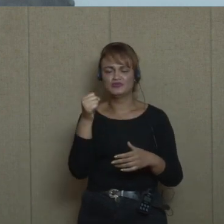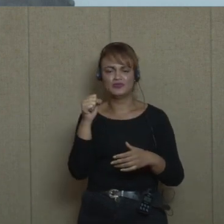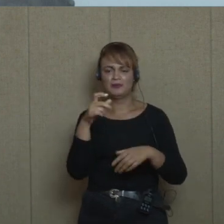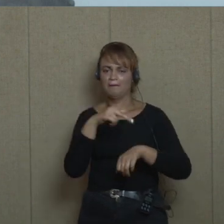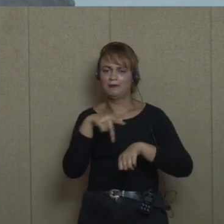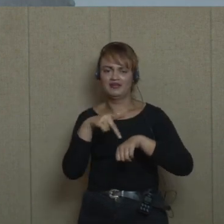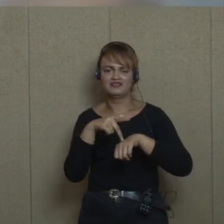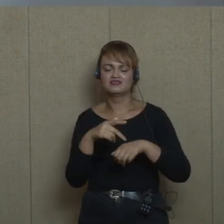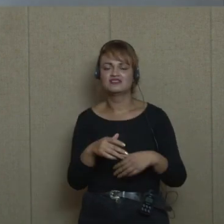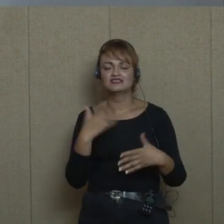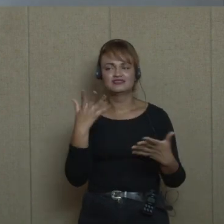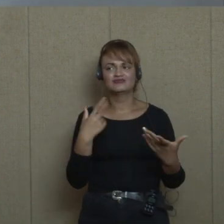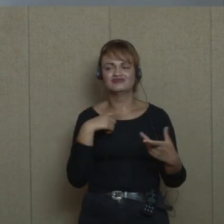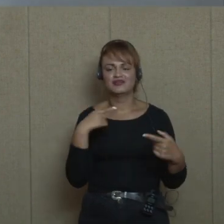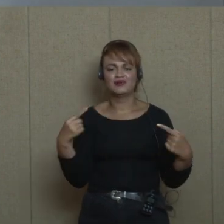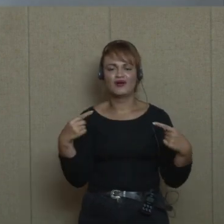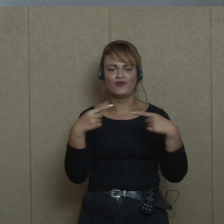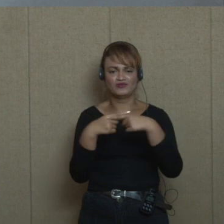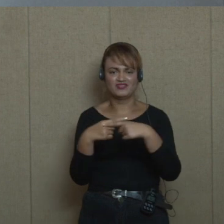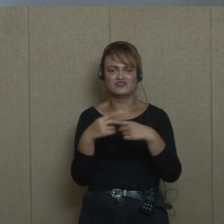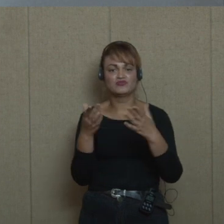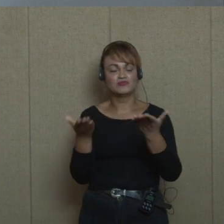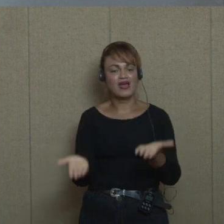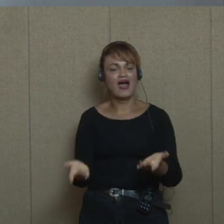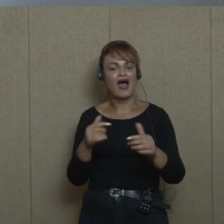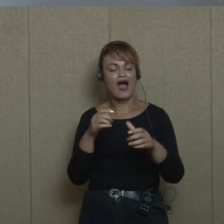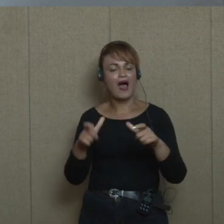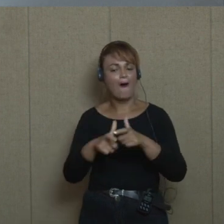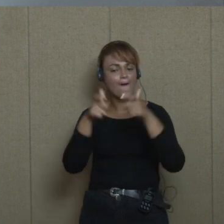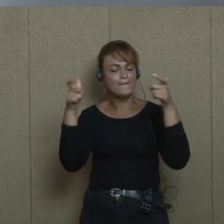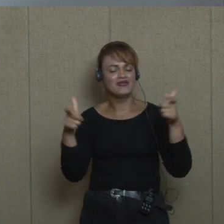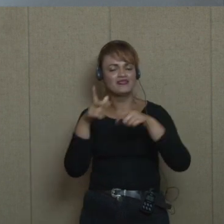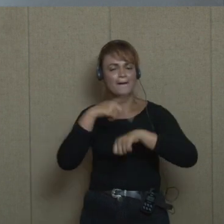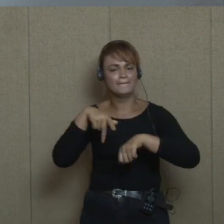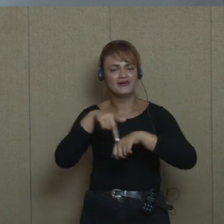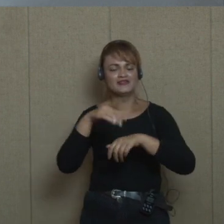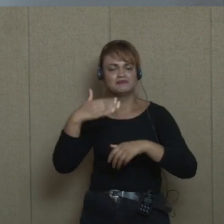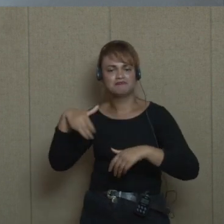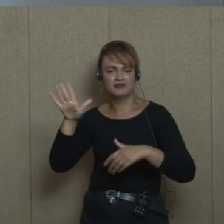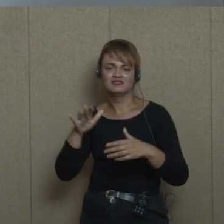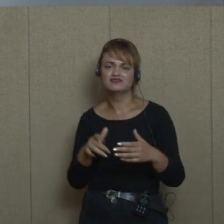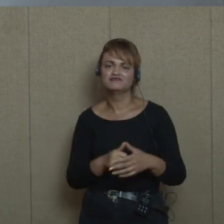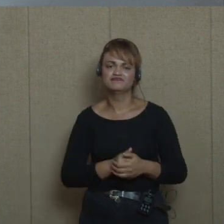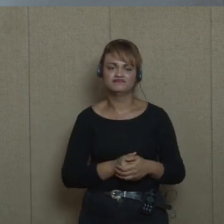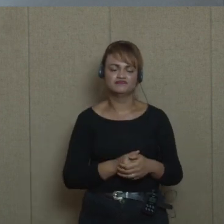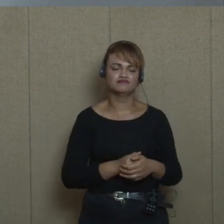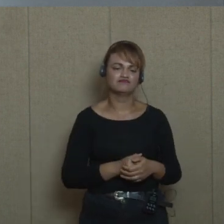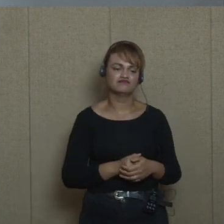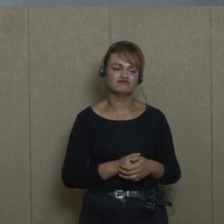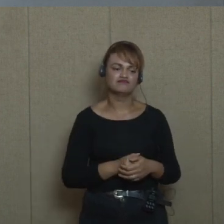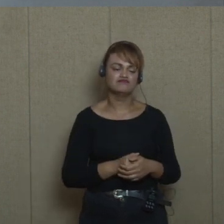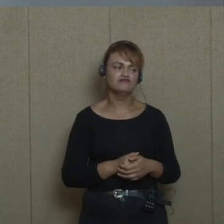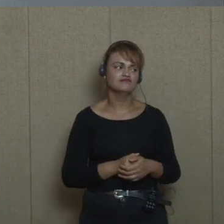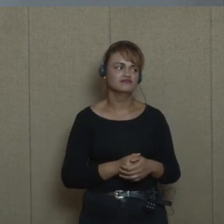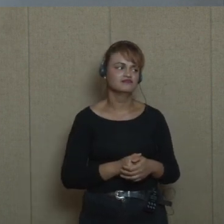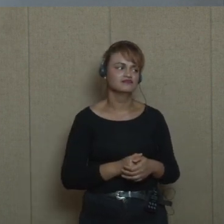há uma contradição com aumentarmos ainda mais o número de países. Porque